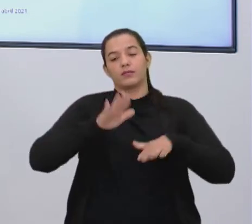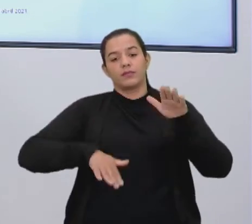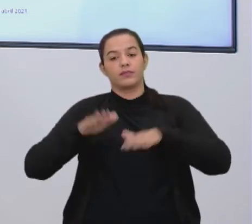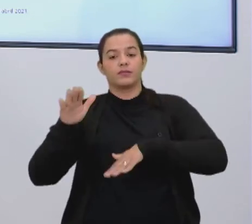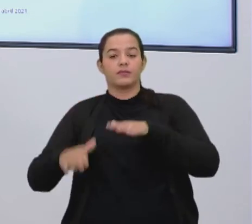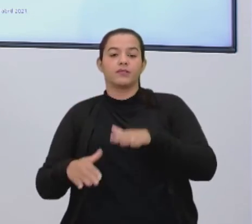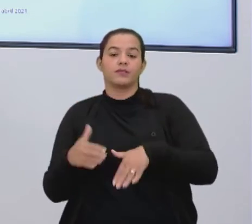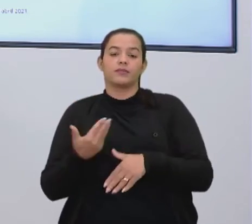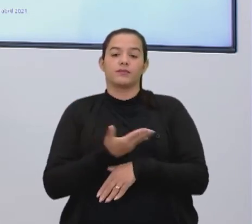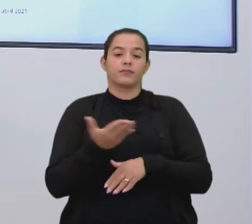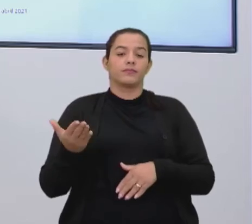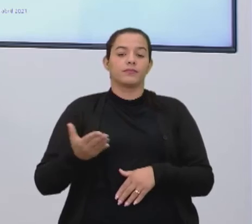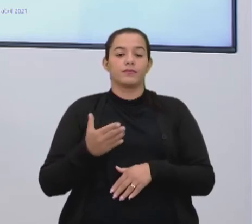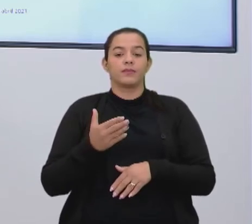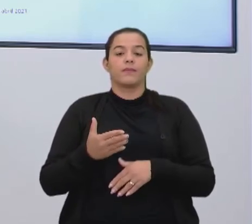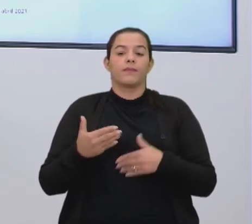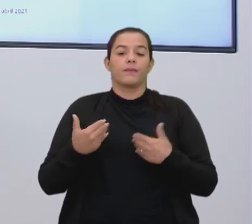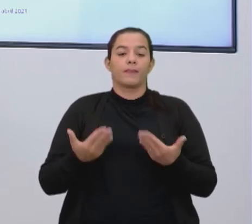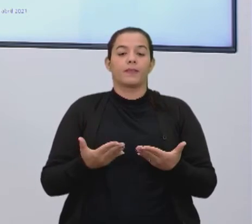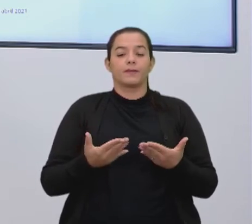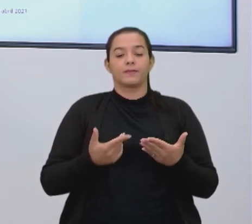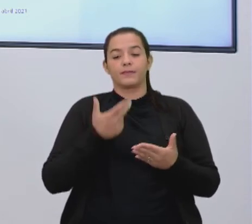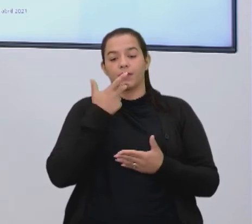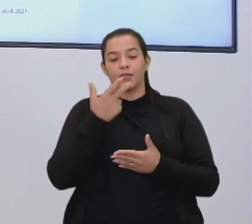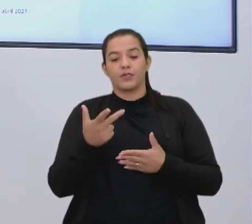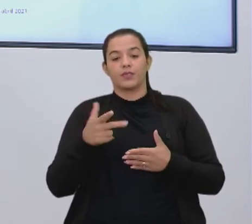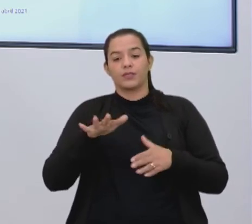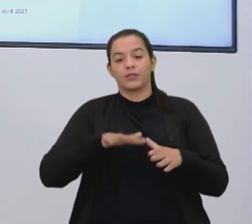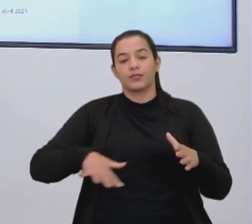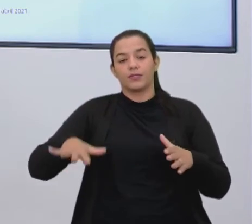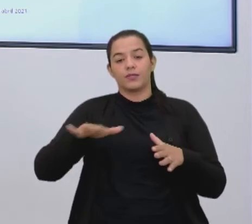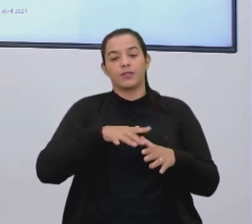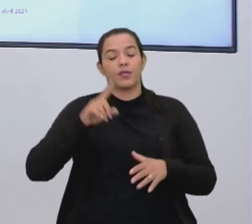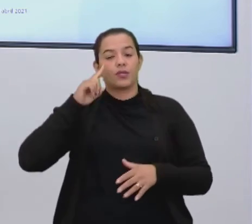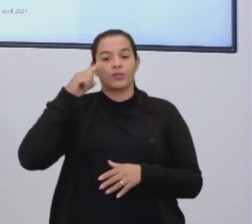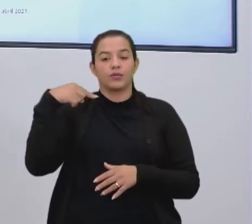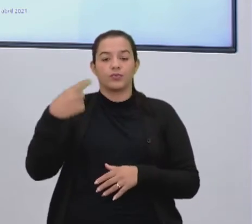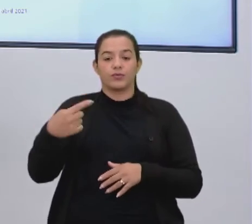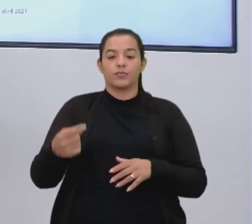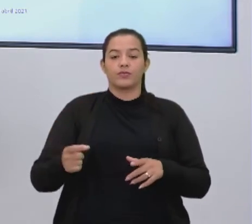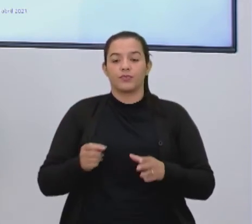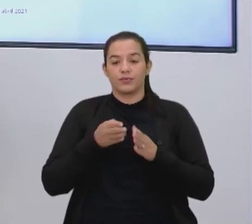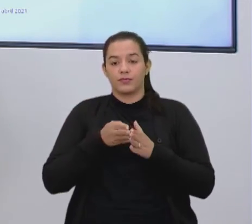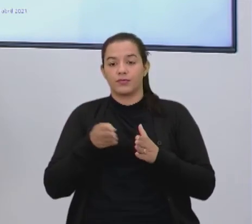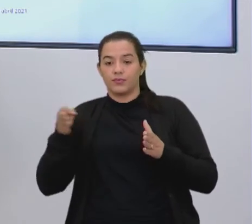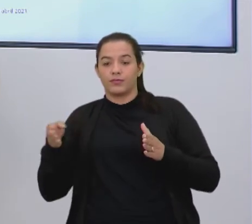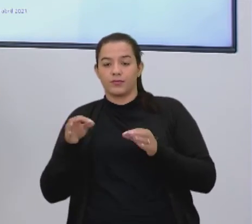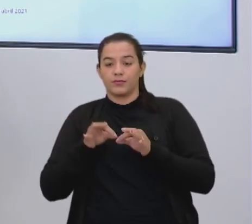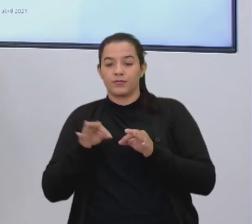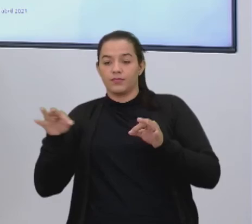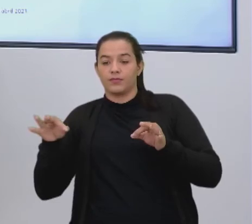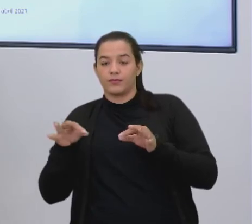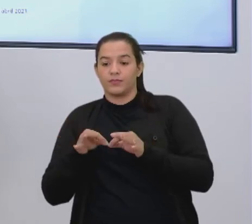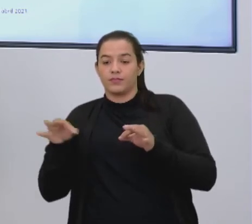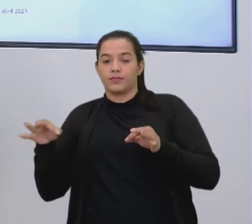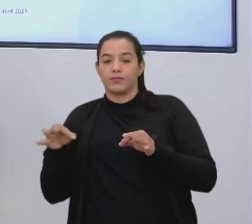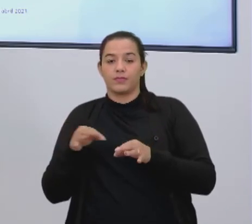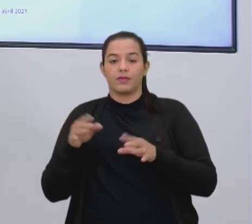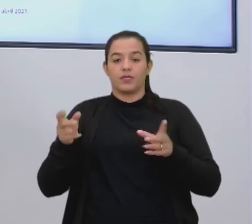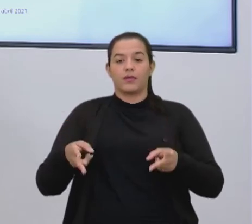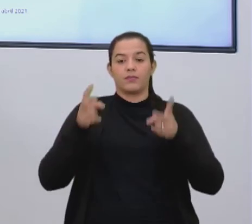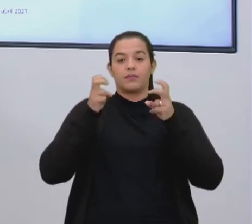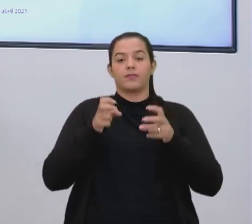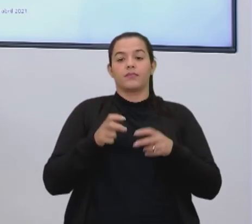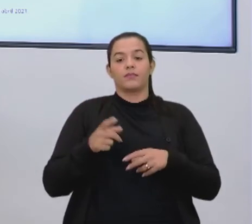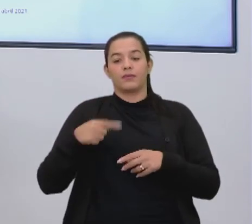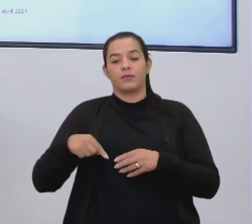acaba... Sabe aquela história? Tipo, você tem um território, aí todo dia eu aumento 10 centímetros, porque ninguém vai perceber. Aí